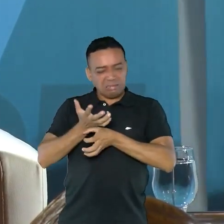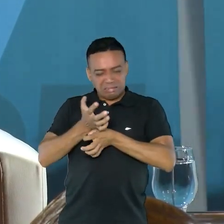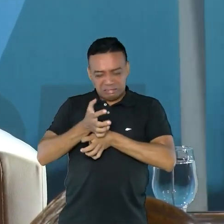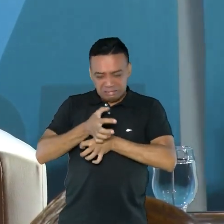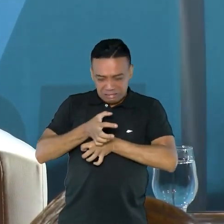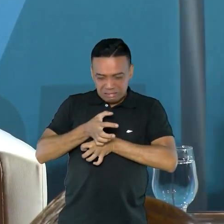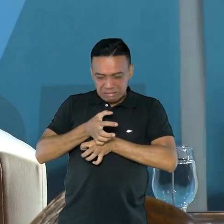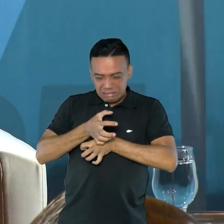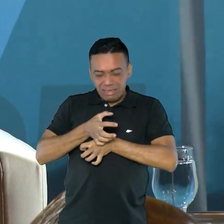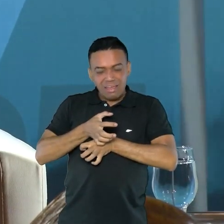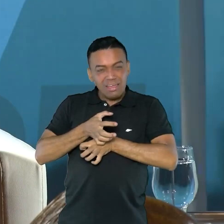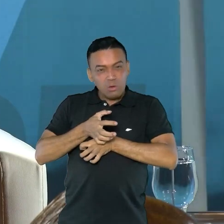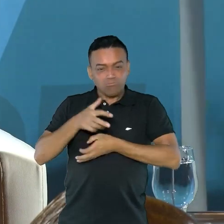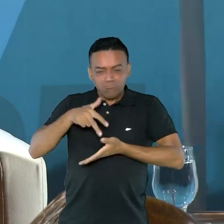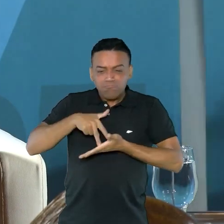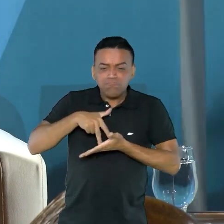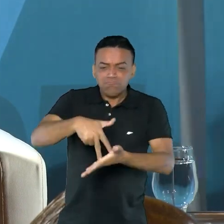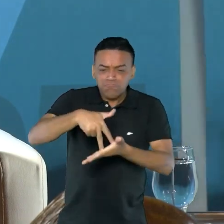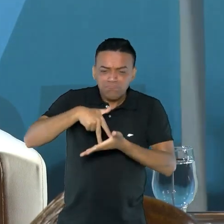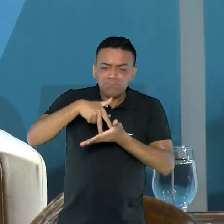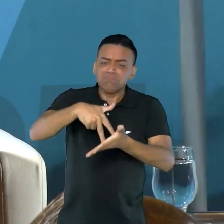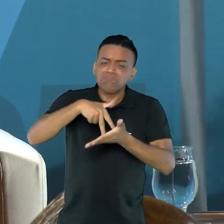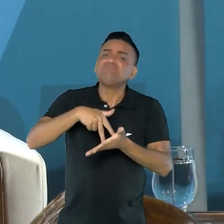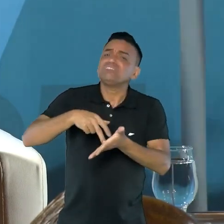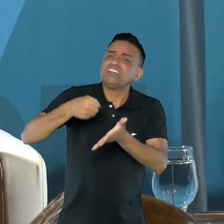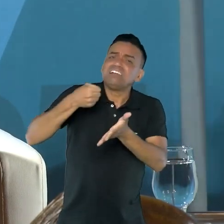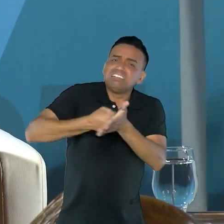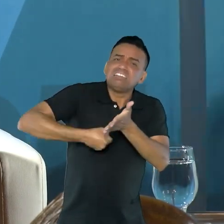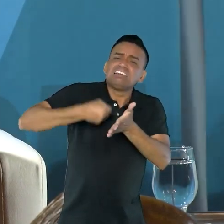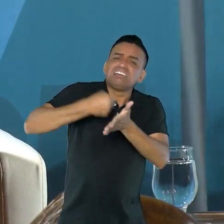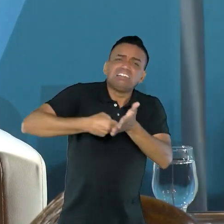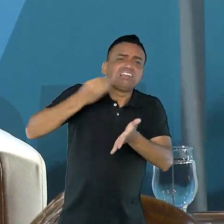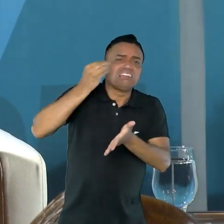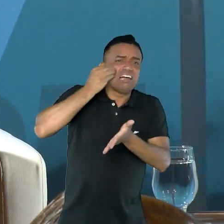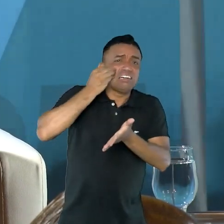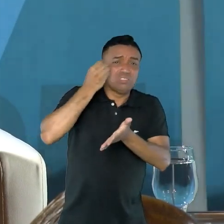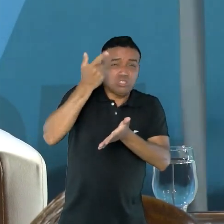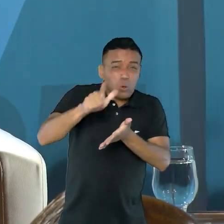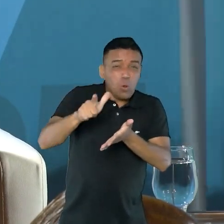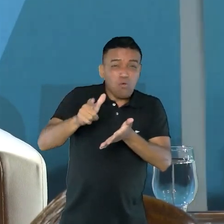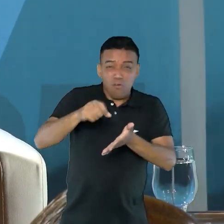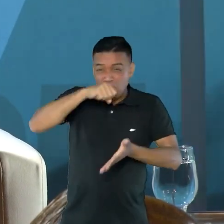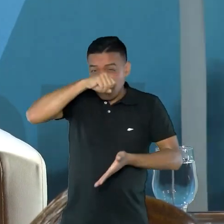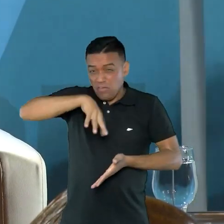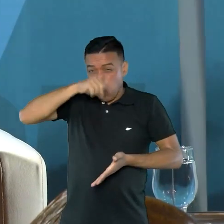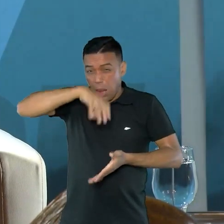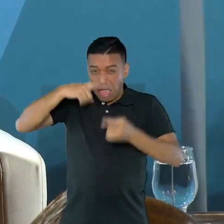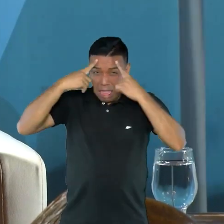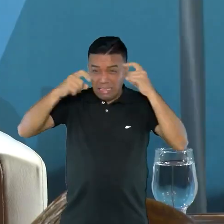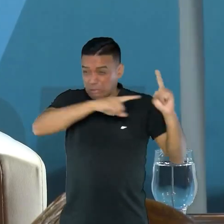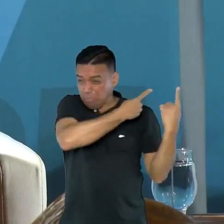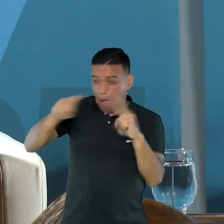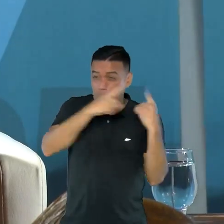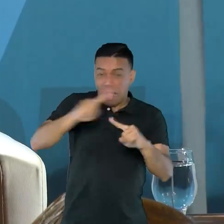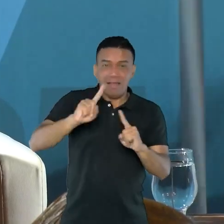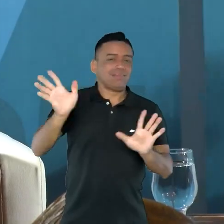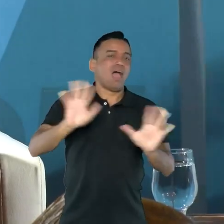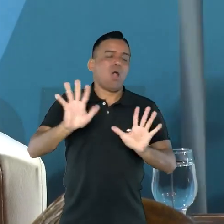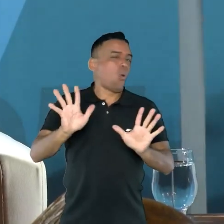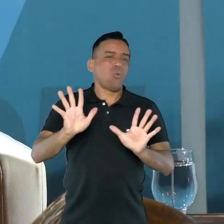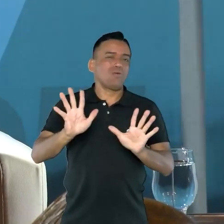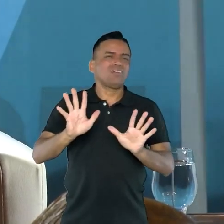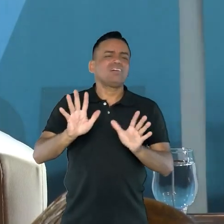estou aqui, tentando todo dia não repetir as violências que recebi. Pisa levinho no